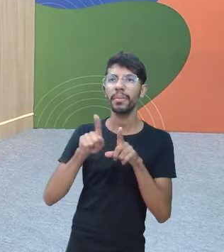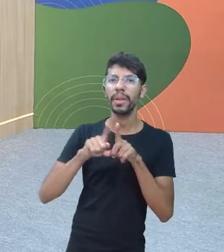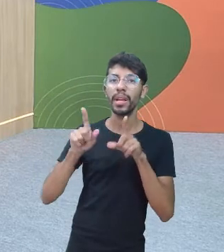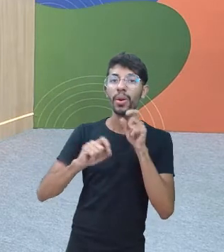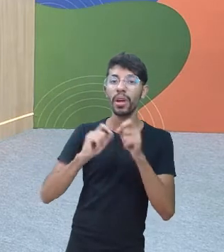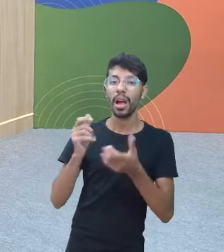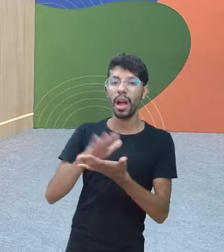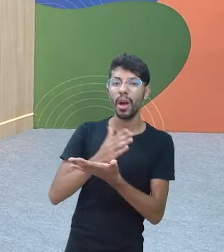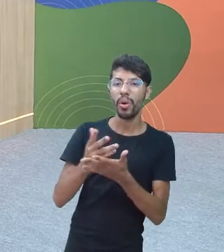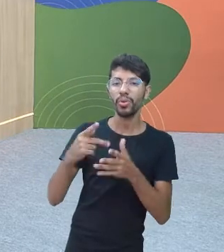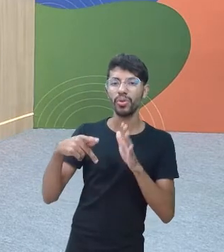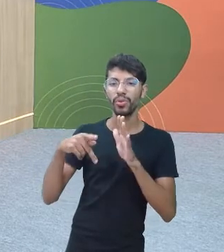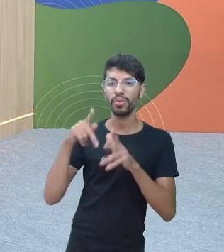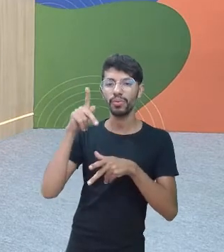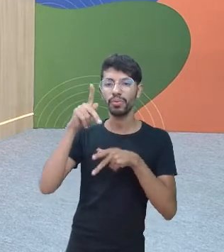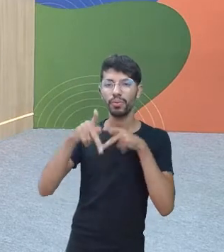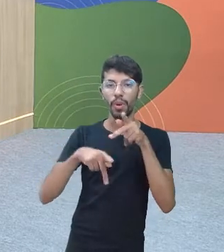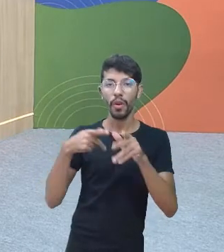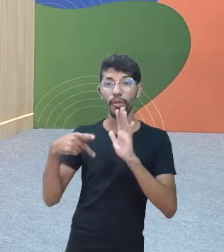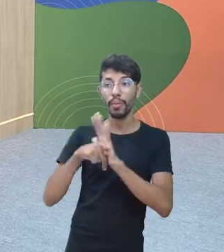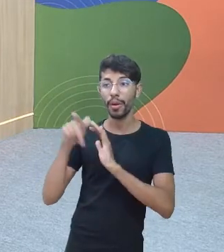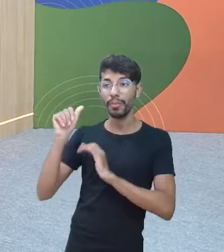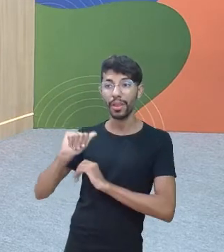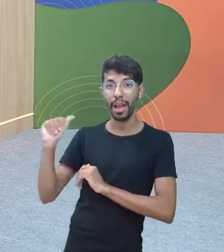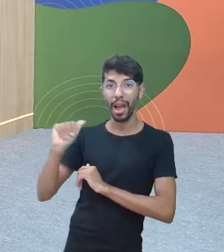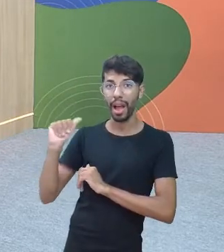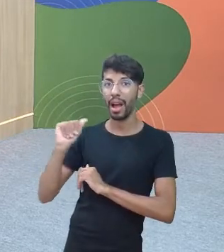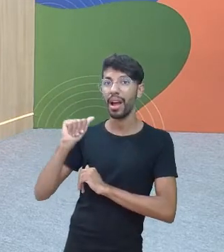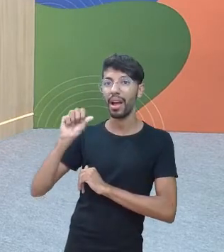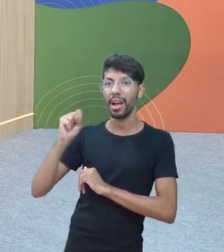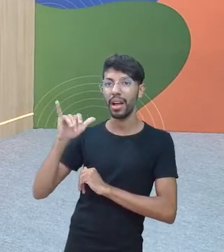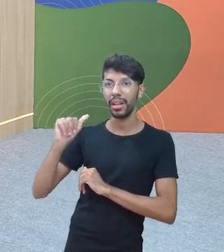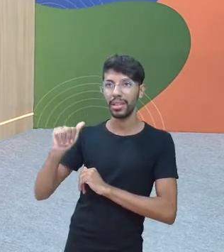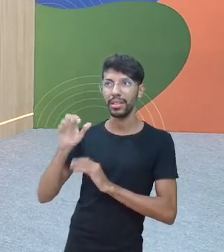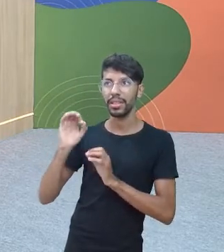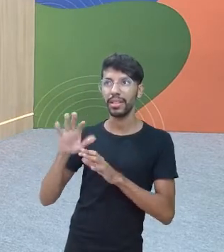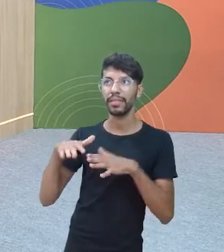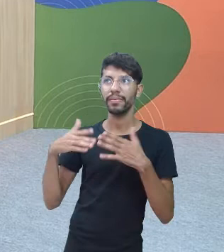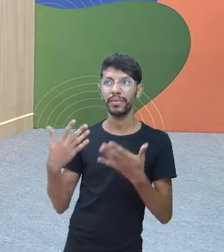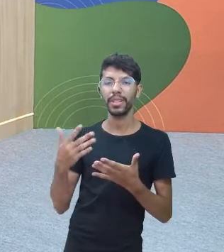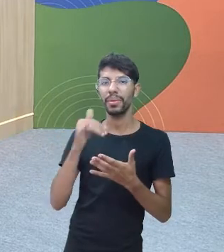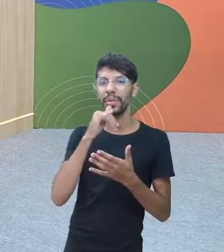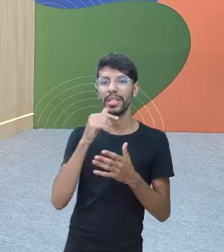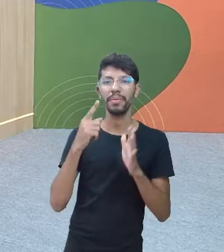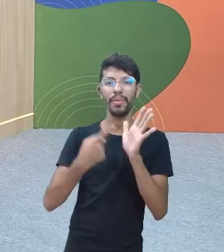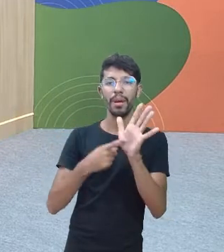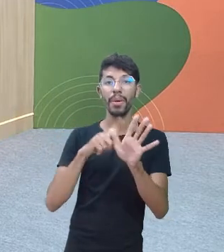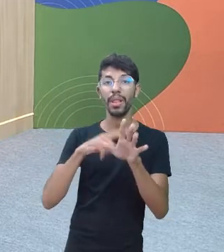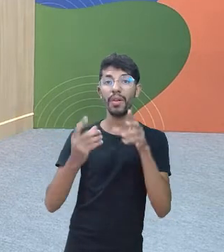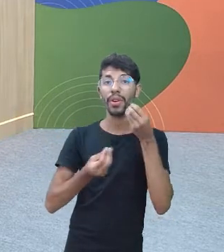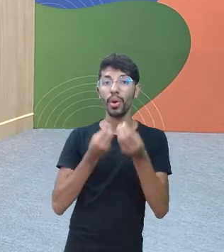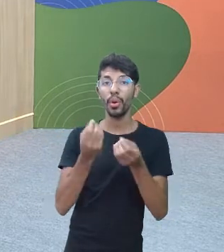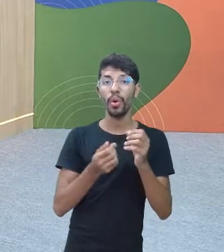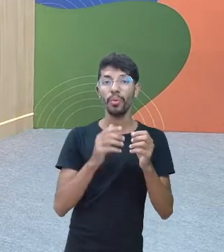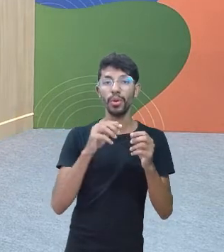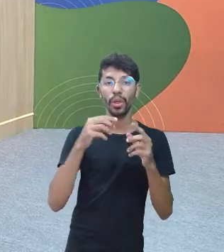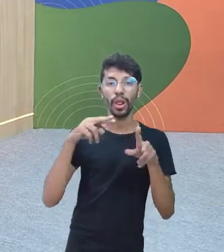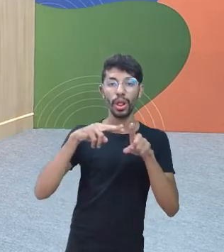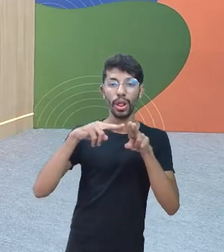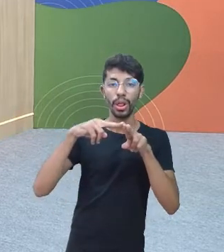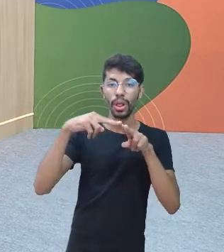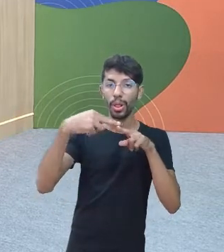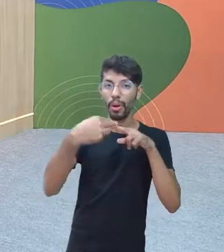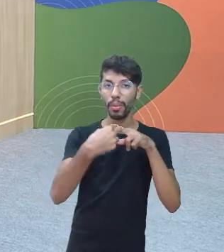hunos, né, e isso vai gerar, né, sabe aqueles dominós que a gente coloca empilhado, quando derruba um, sai derrubando o outro? Pois bem,